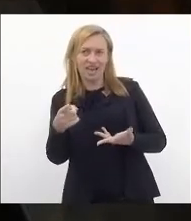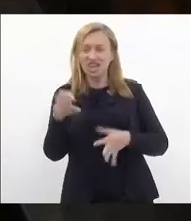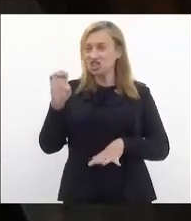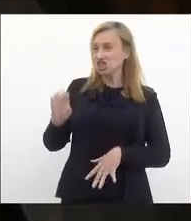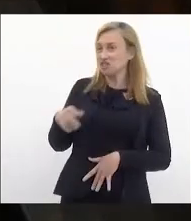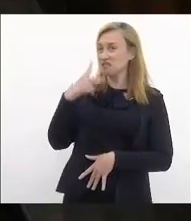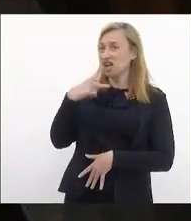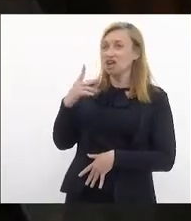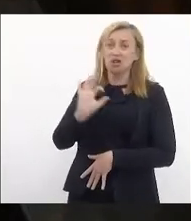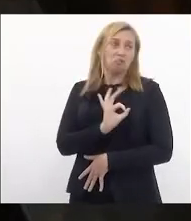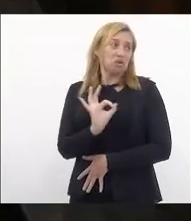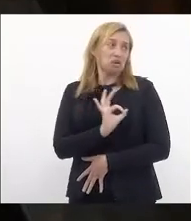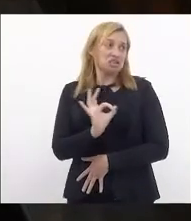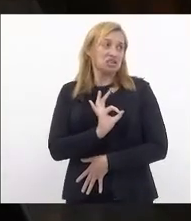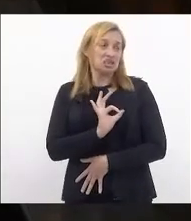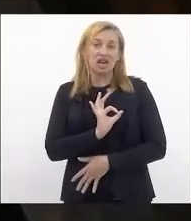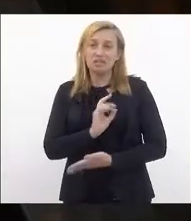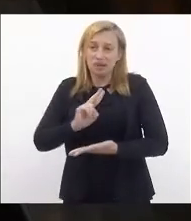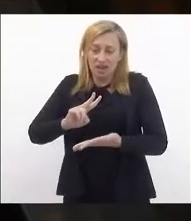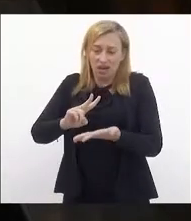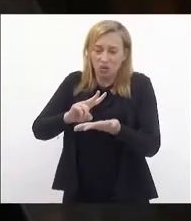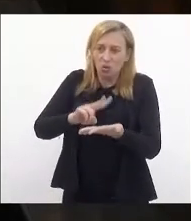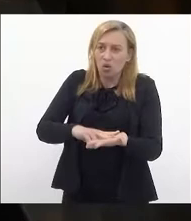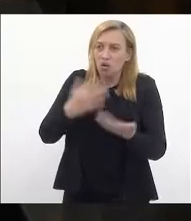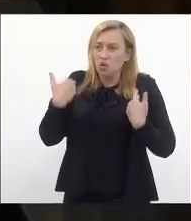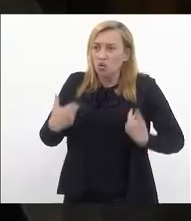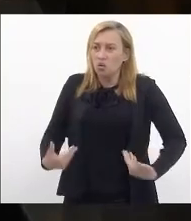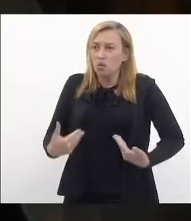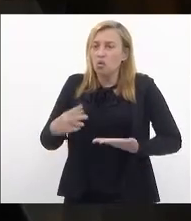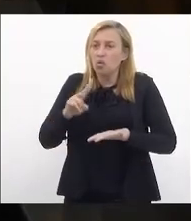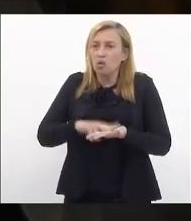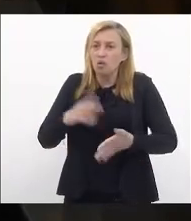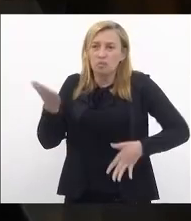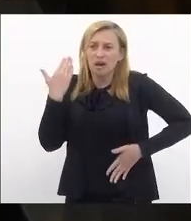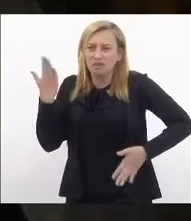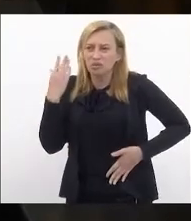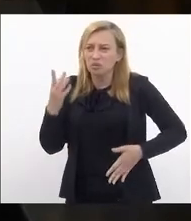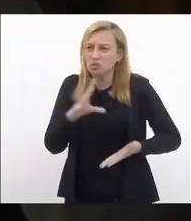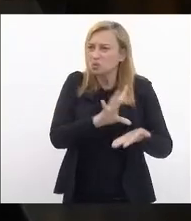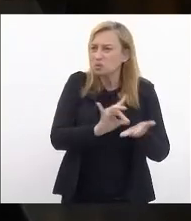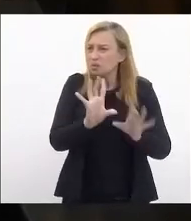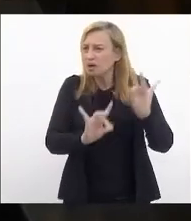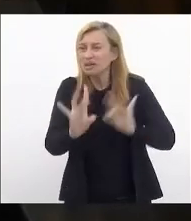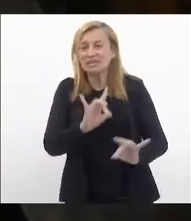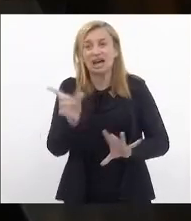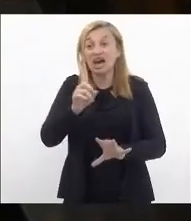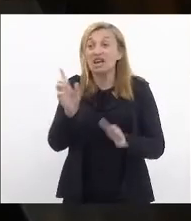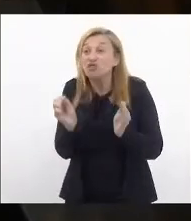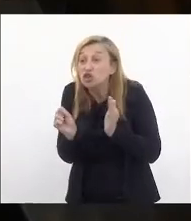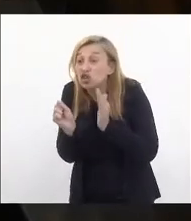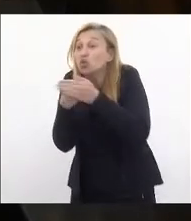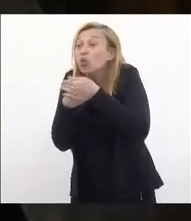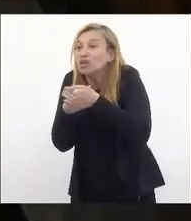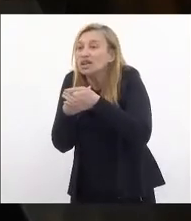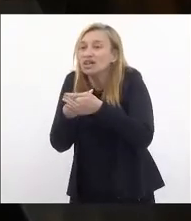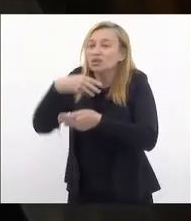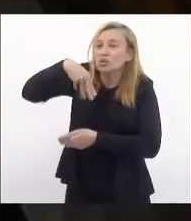dizendo que os policiais jogaram os vagabundos no mangue não eles foram se esconder no mangue